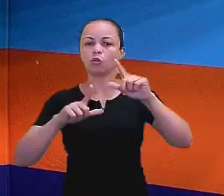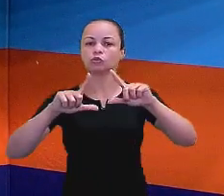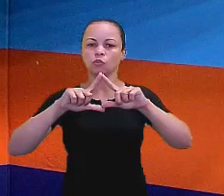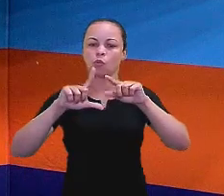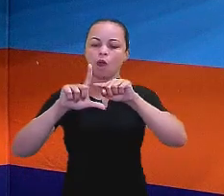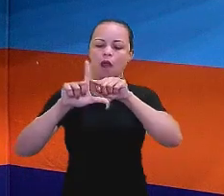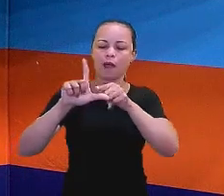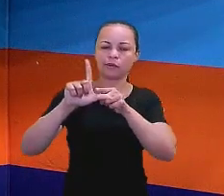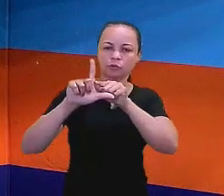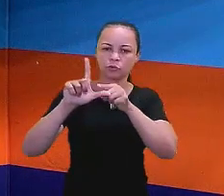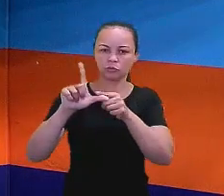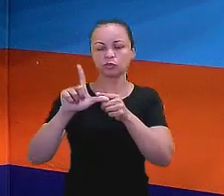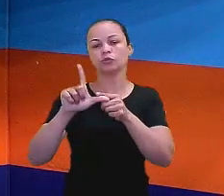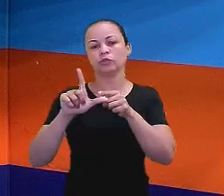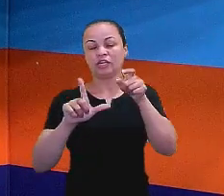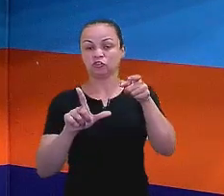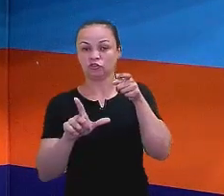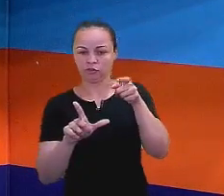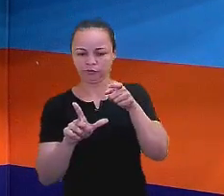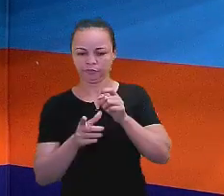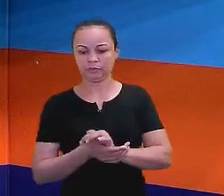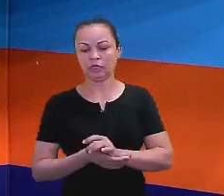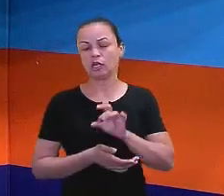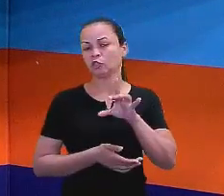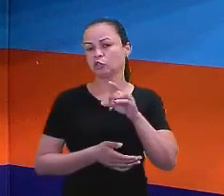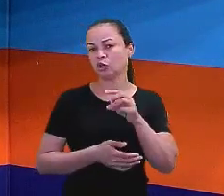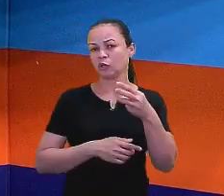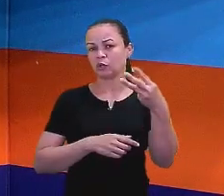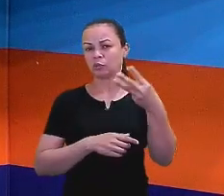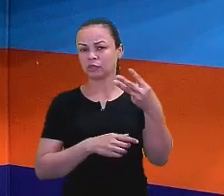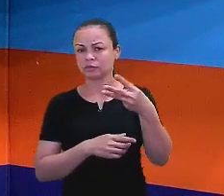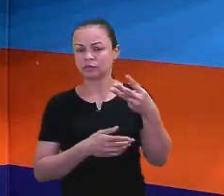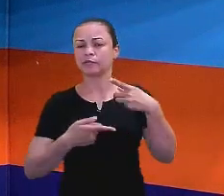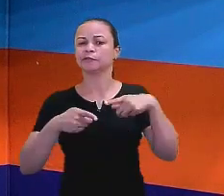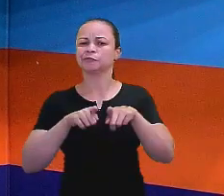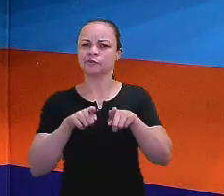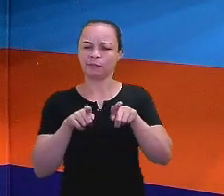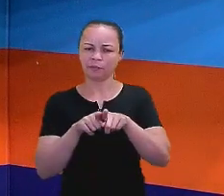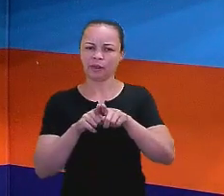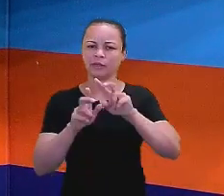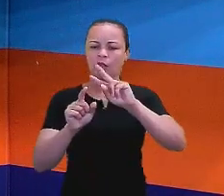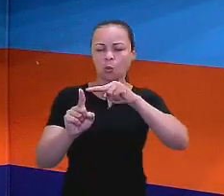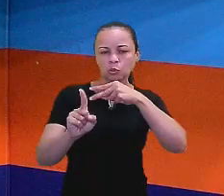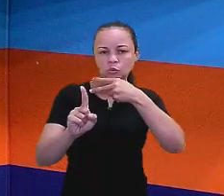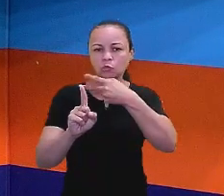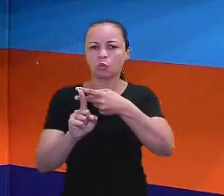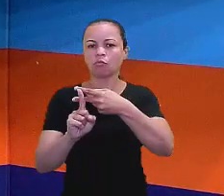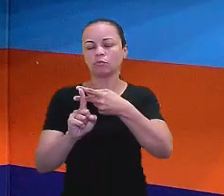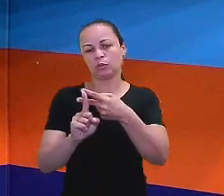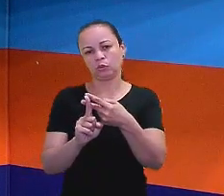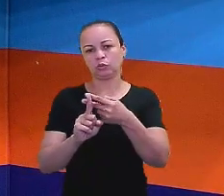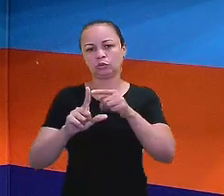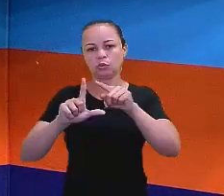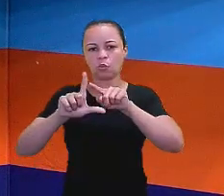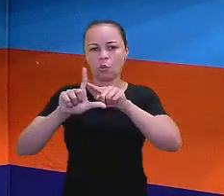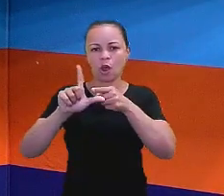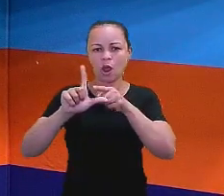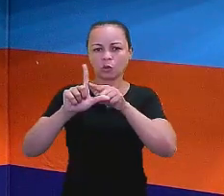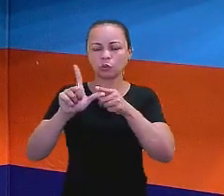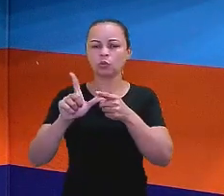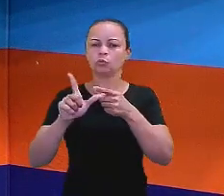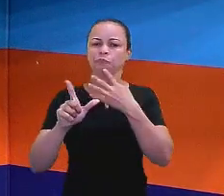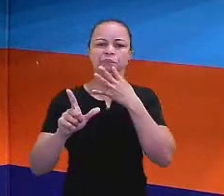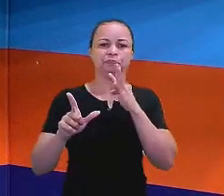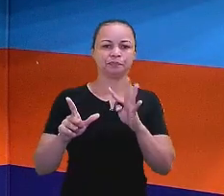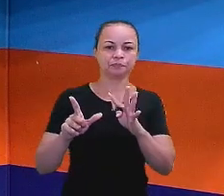ângulo desconhecido. Só que o terceiro também está desconhecido. Ele diz que é o dobro do ângulo desconhecido, né? Mas aí, em